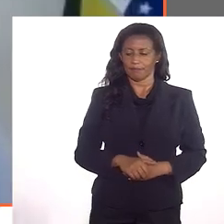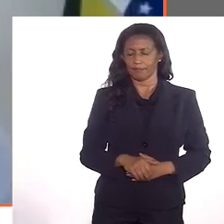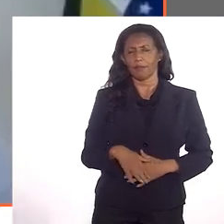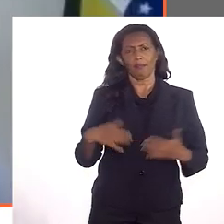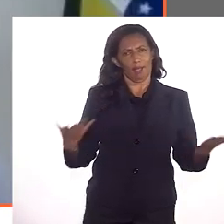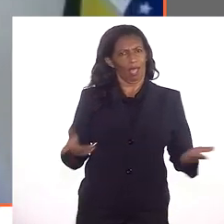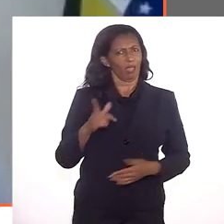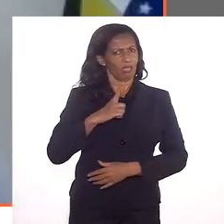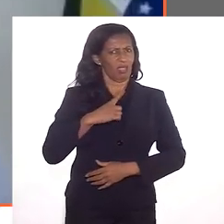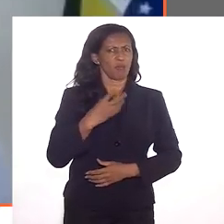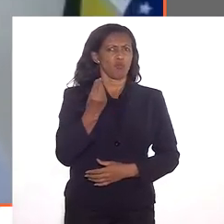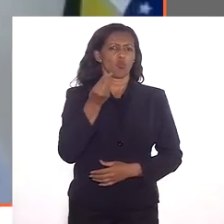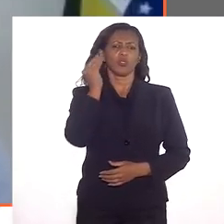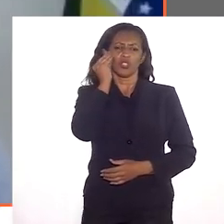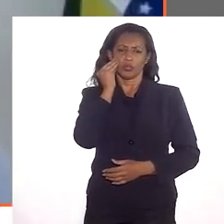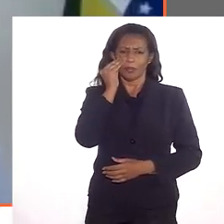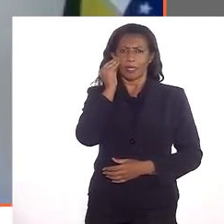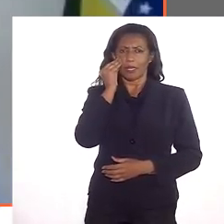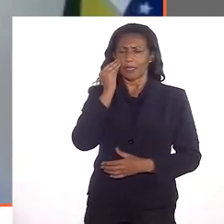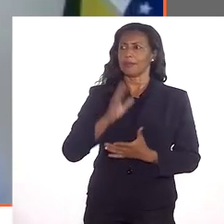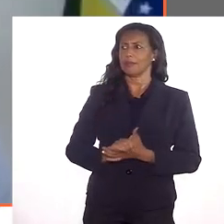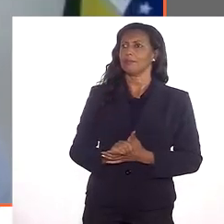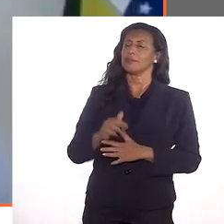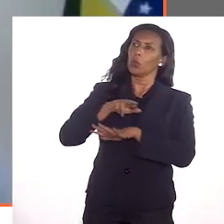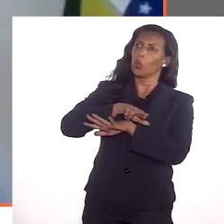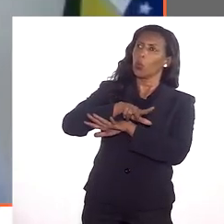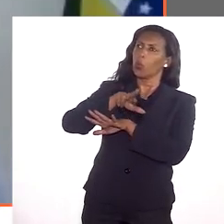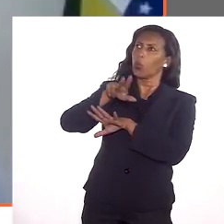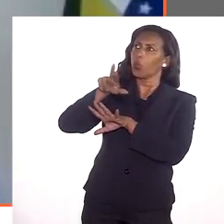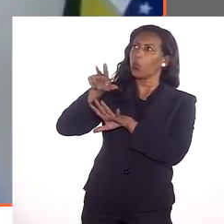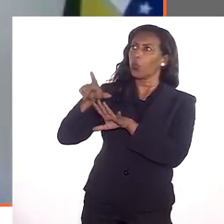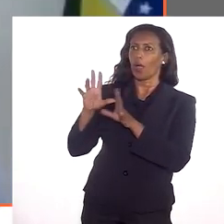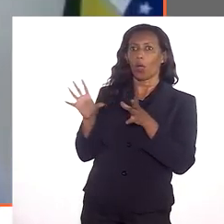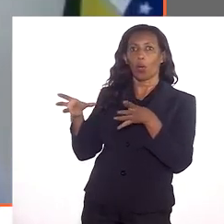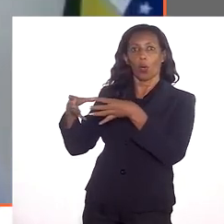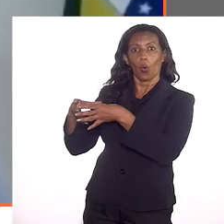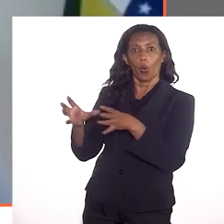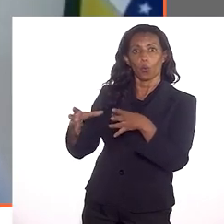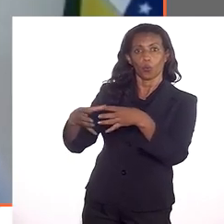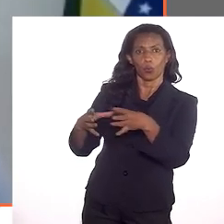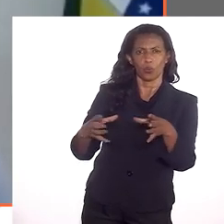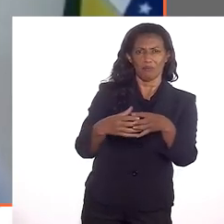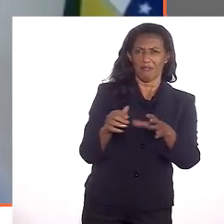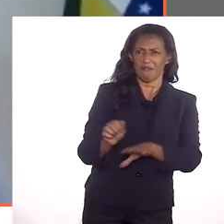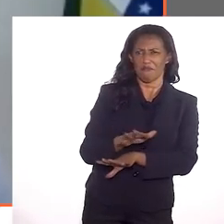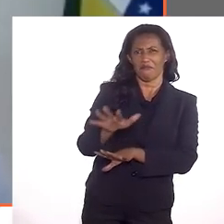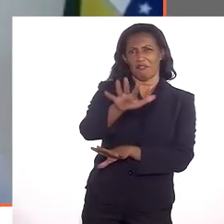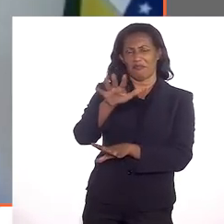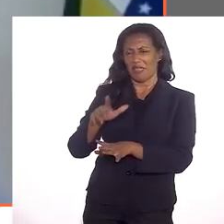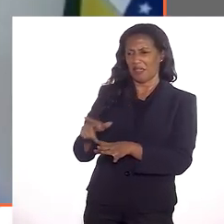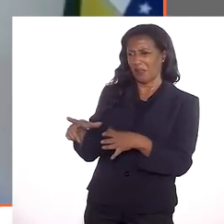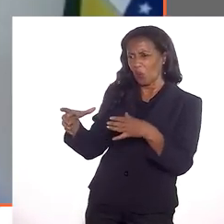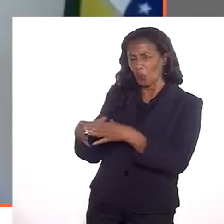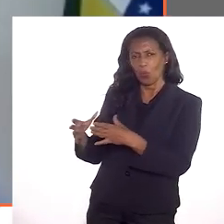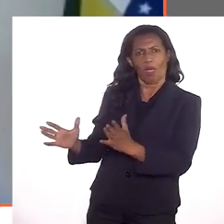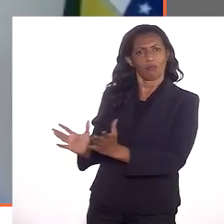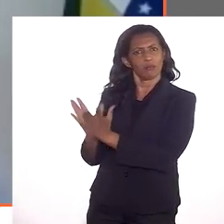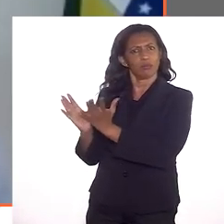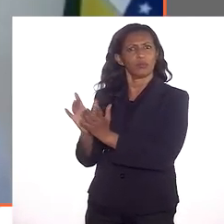temos muitas experiências em várias comunidades populares, em várias favelas, vários